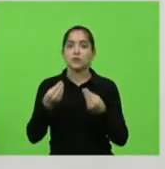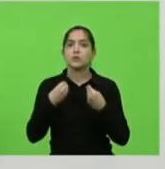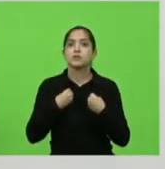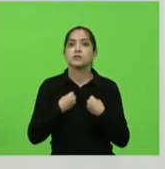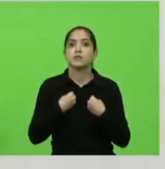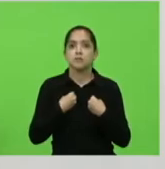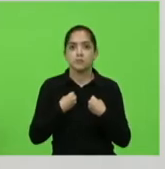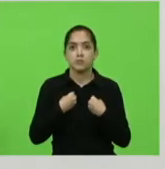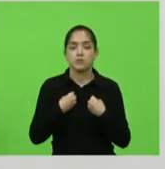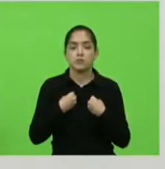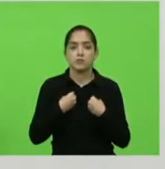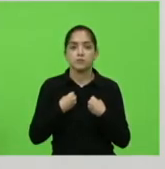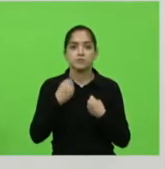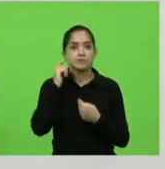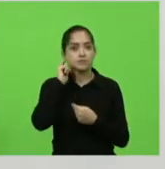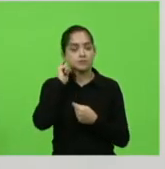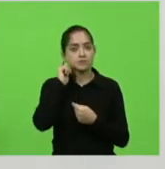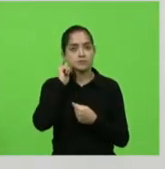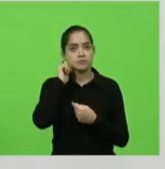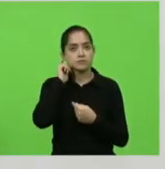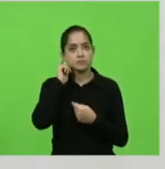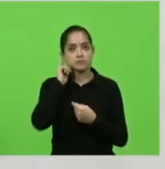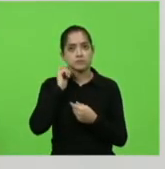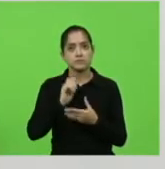chegou até esta casa o